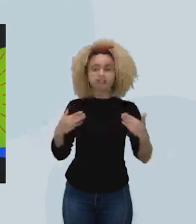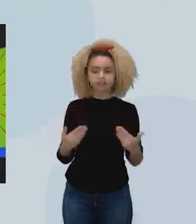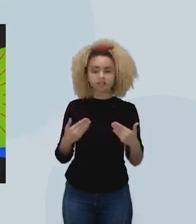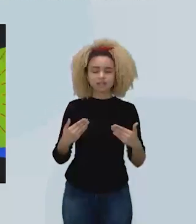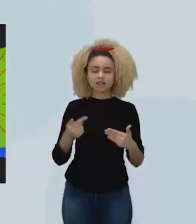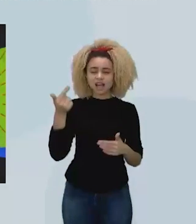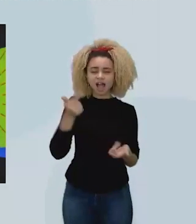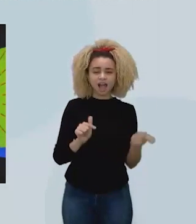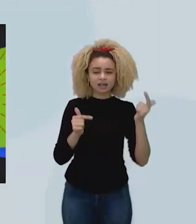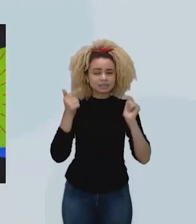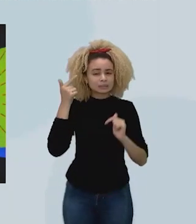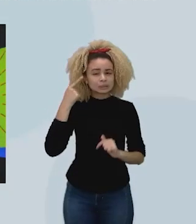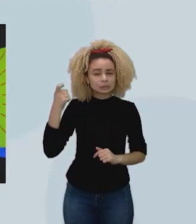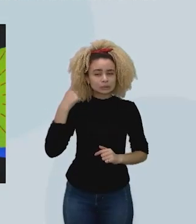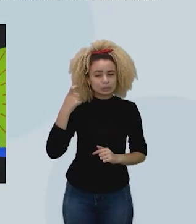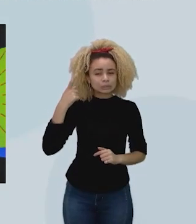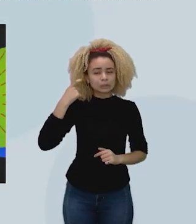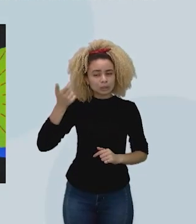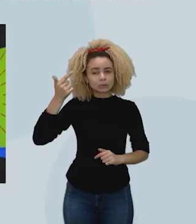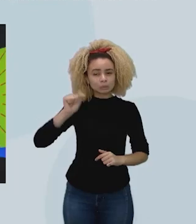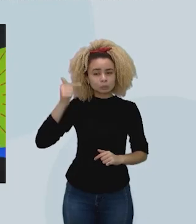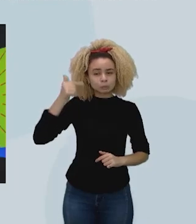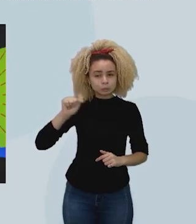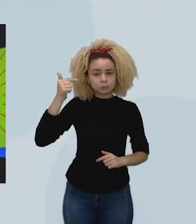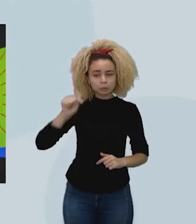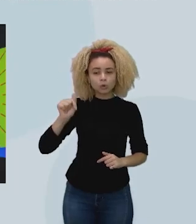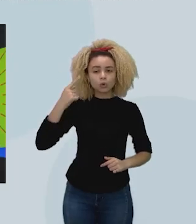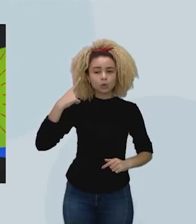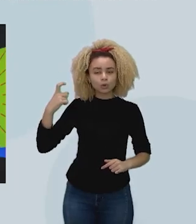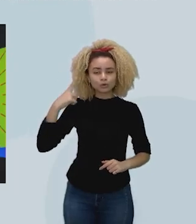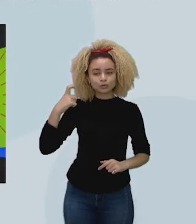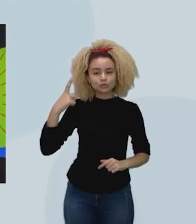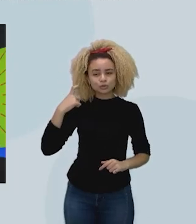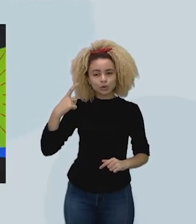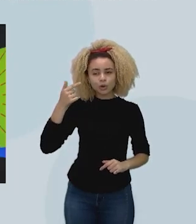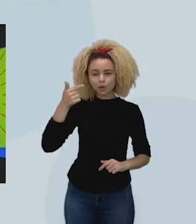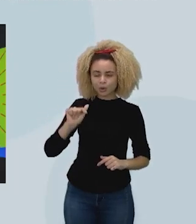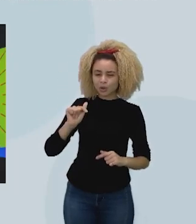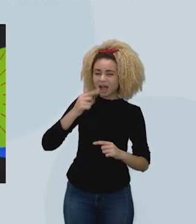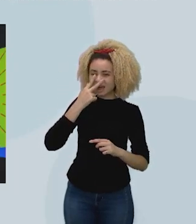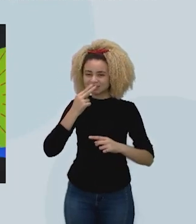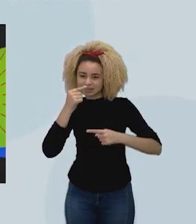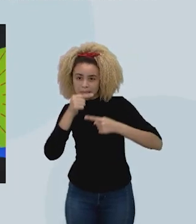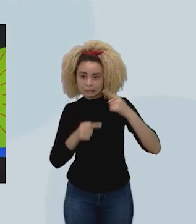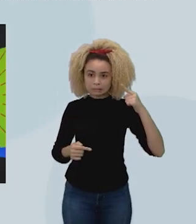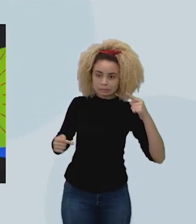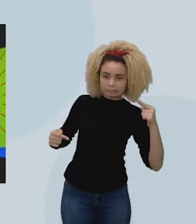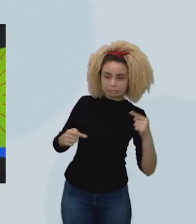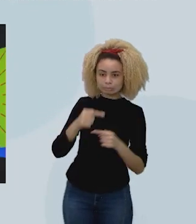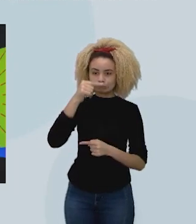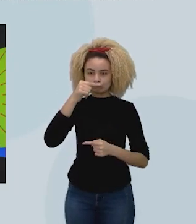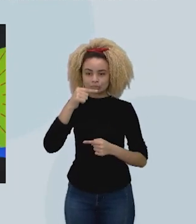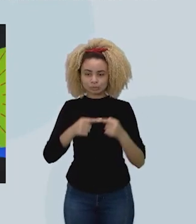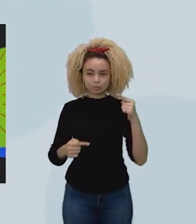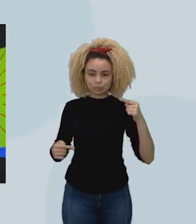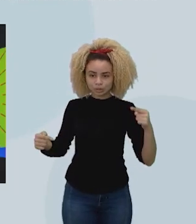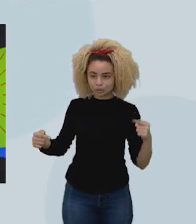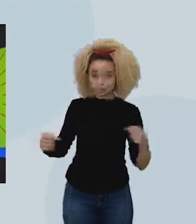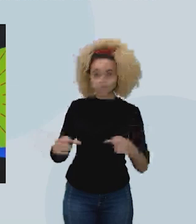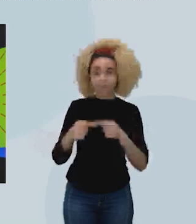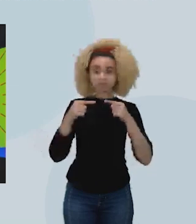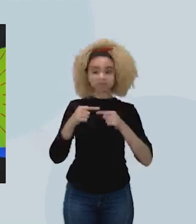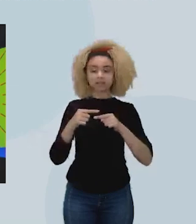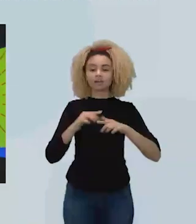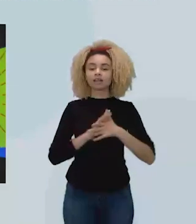da repetição, né, dessas séries de sons, às vezes desconexos, dissonantes, é isso que traz o